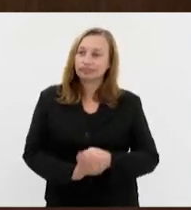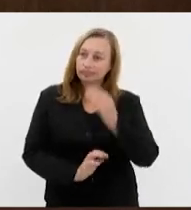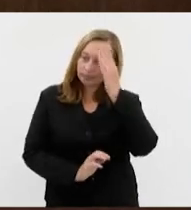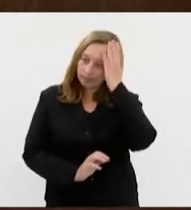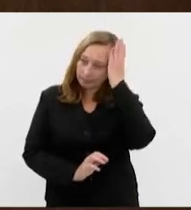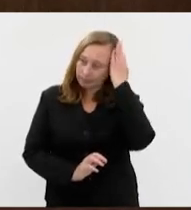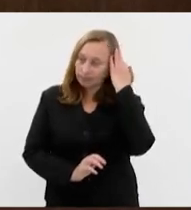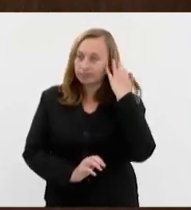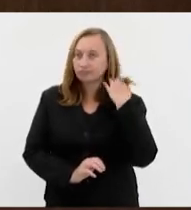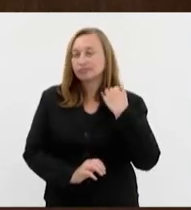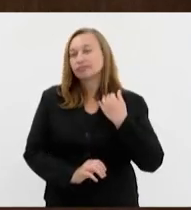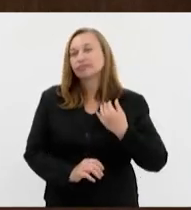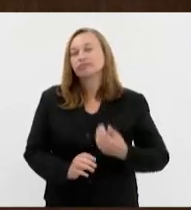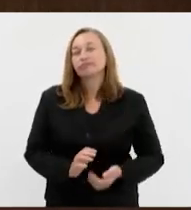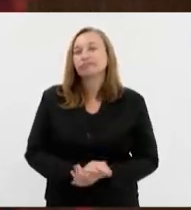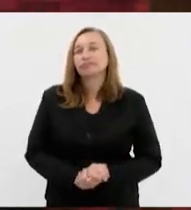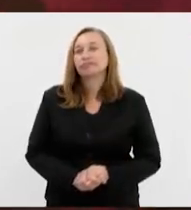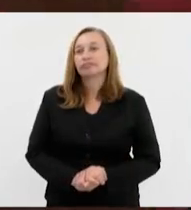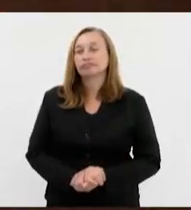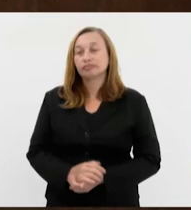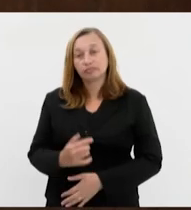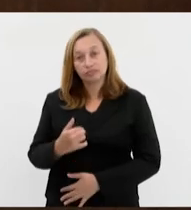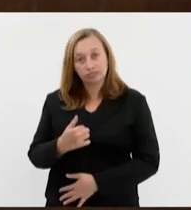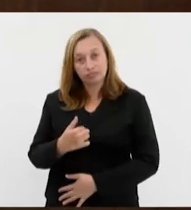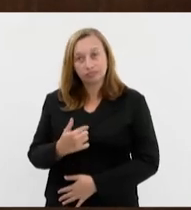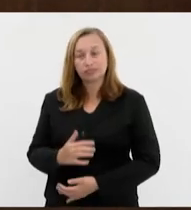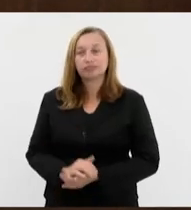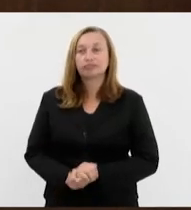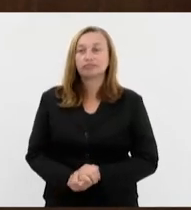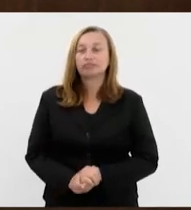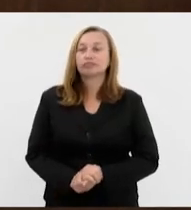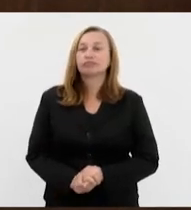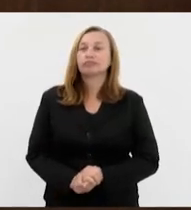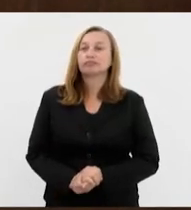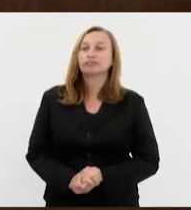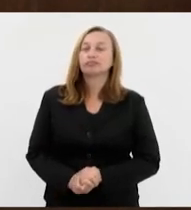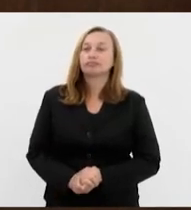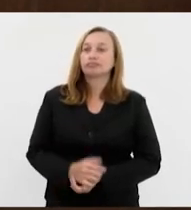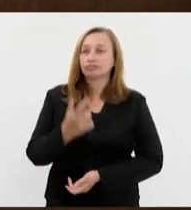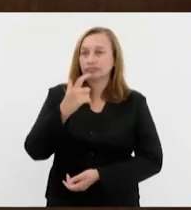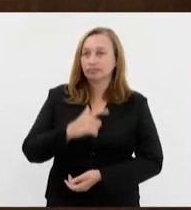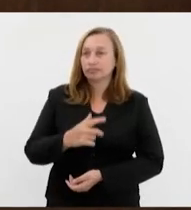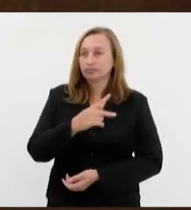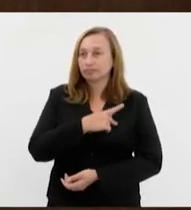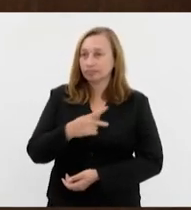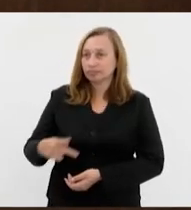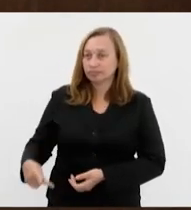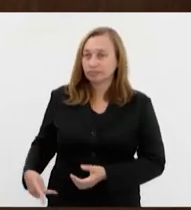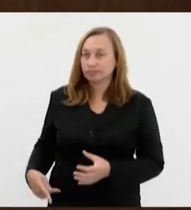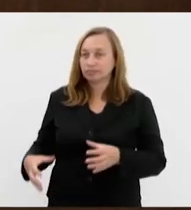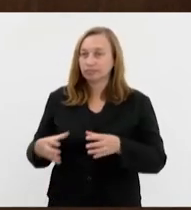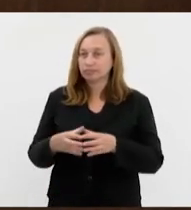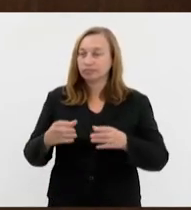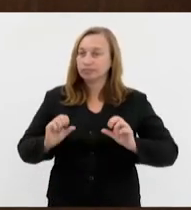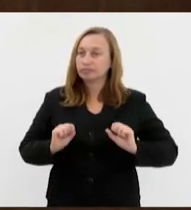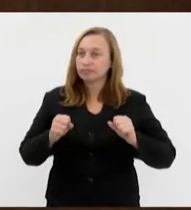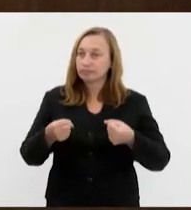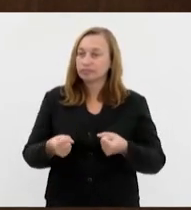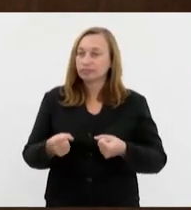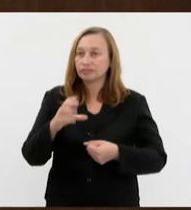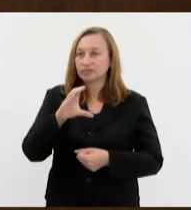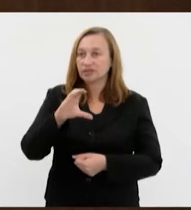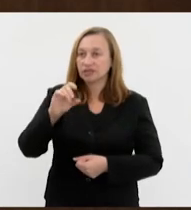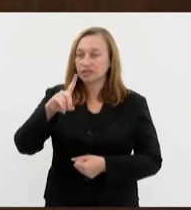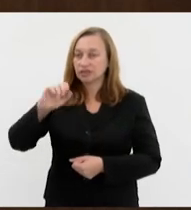que eu, esse deputado, na condição de presidente da Comissão de Defesa Civil,